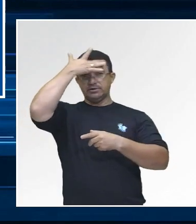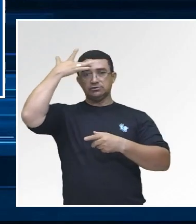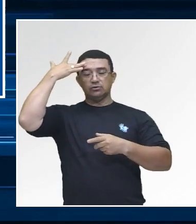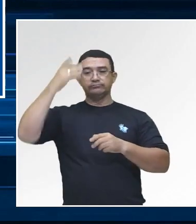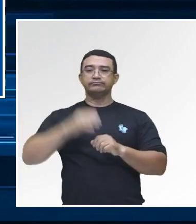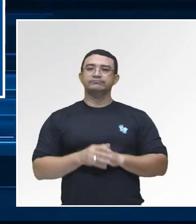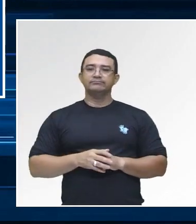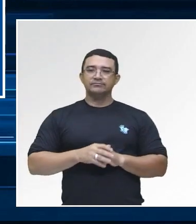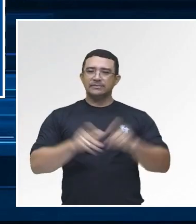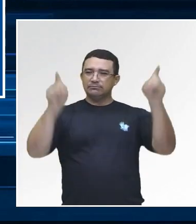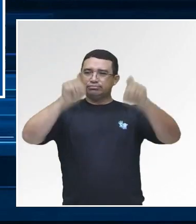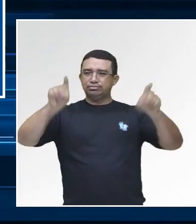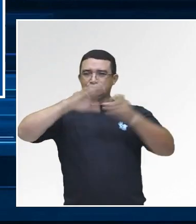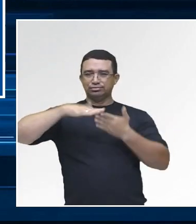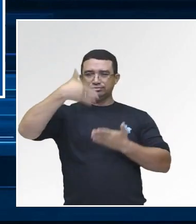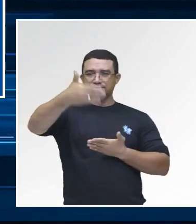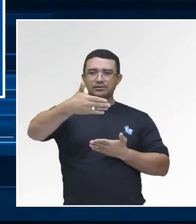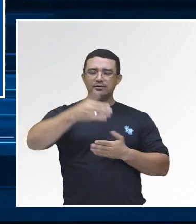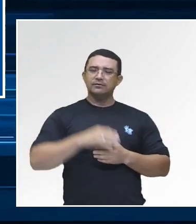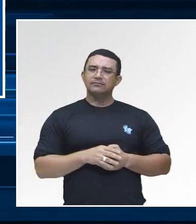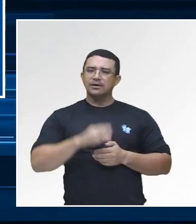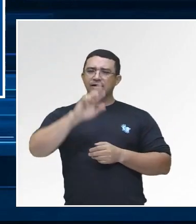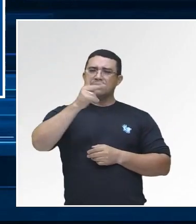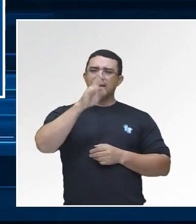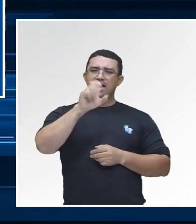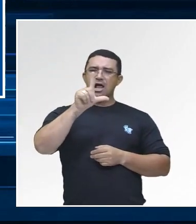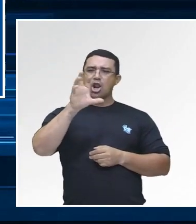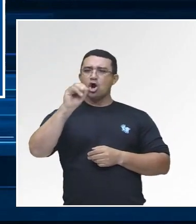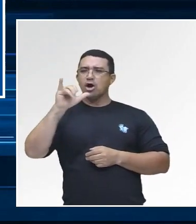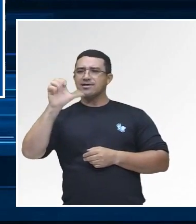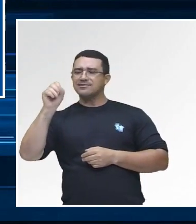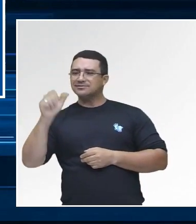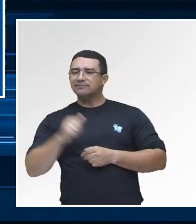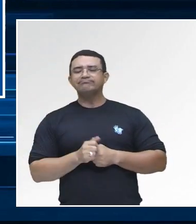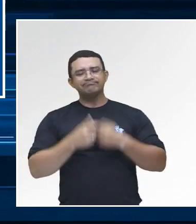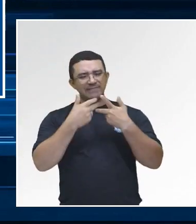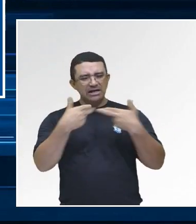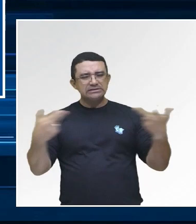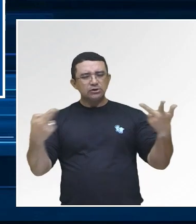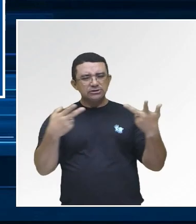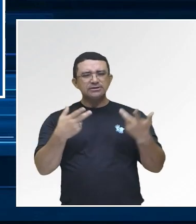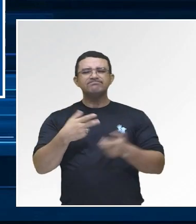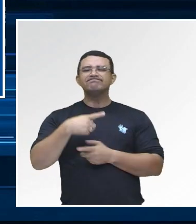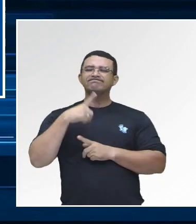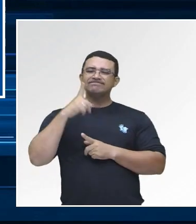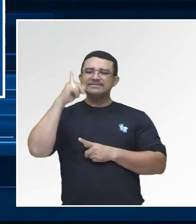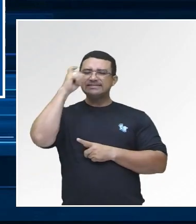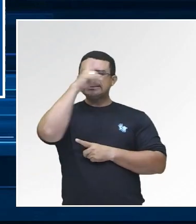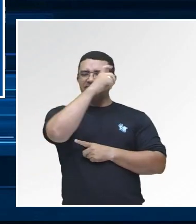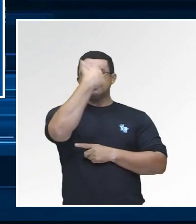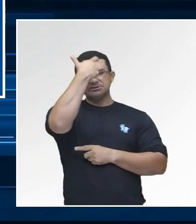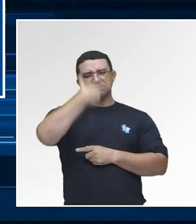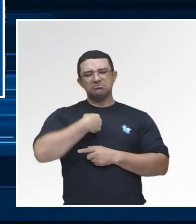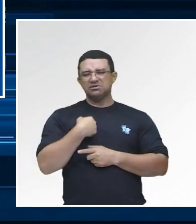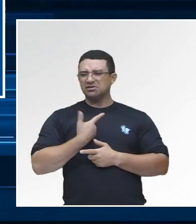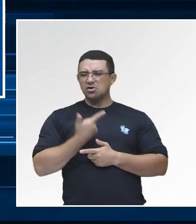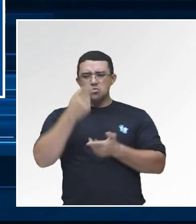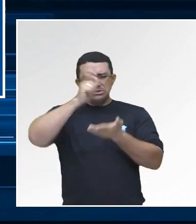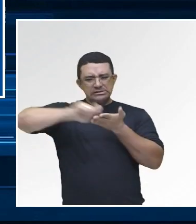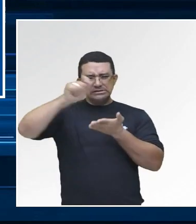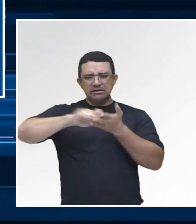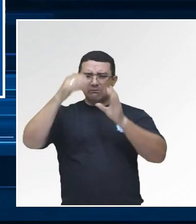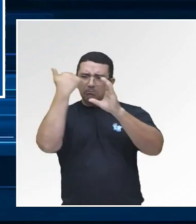Heloísa, as coisas estão se tornando difíceis para mim. Não vou escrever de novo para